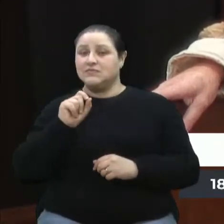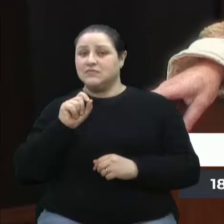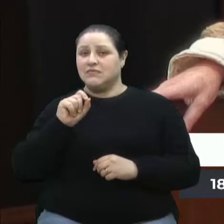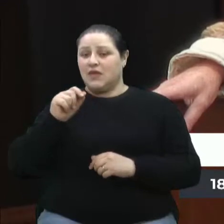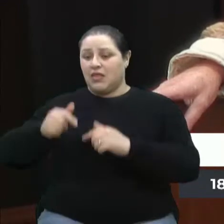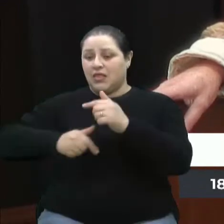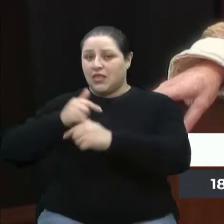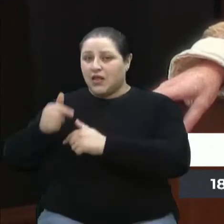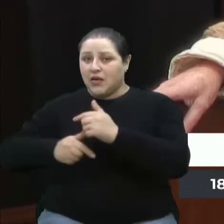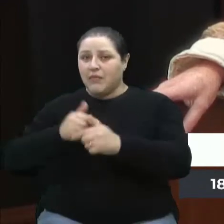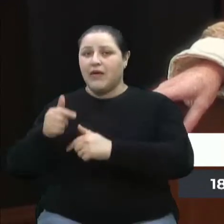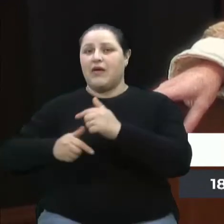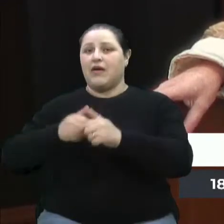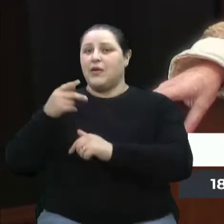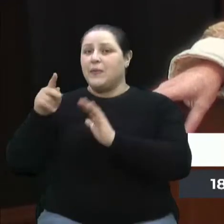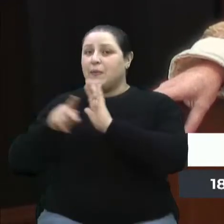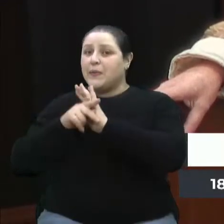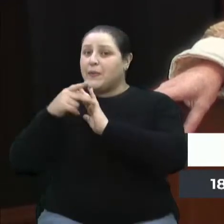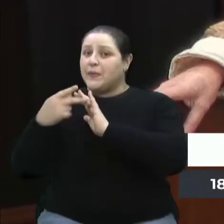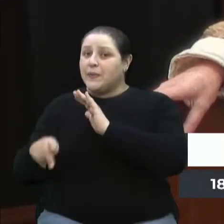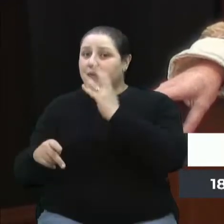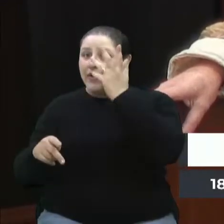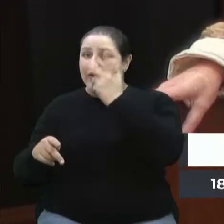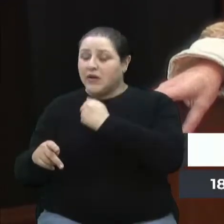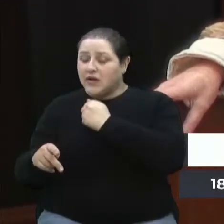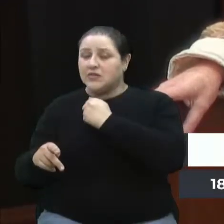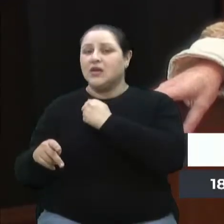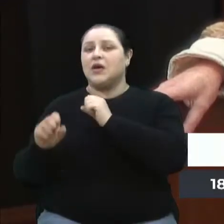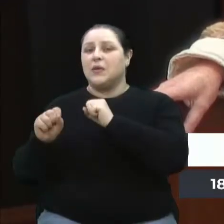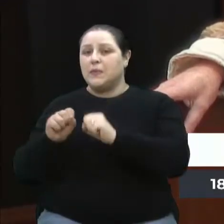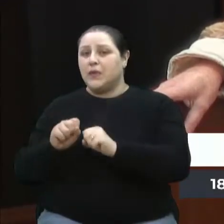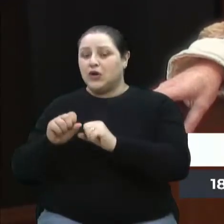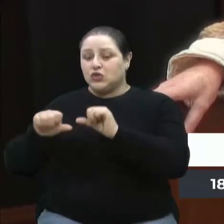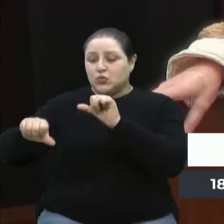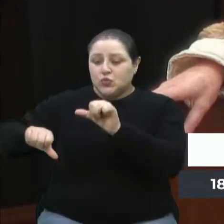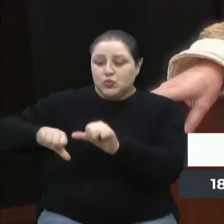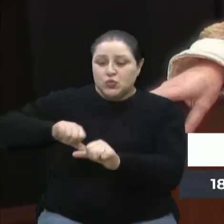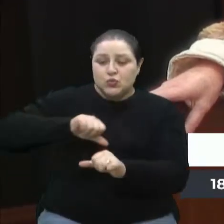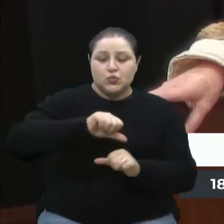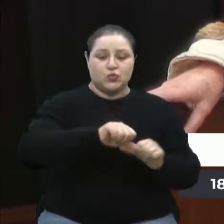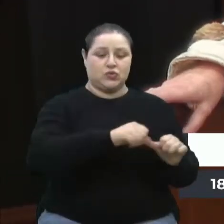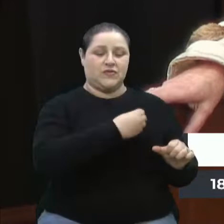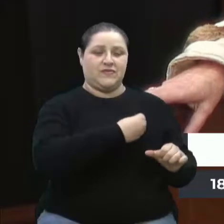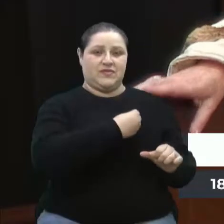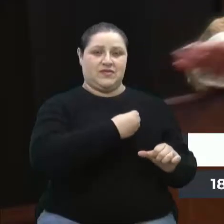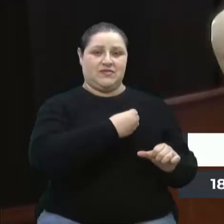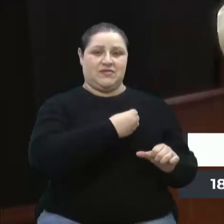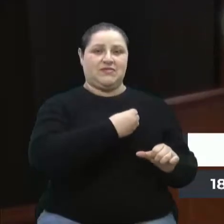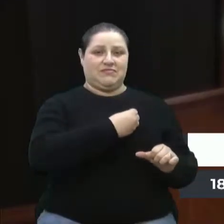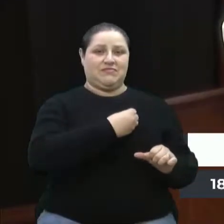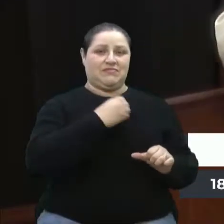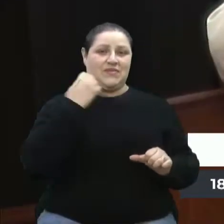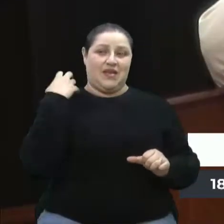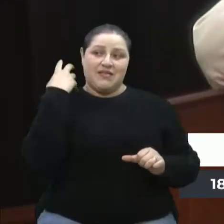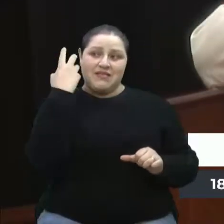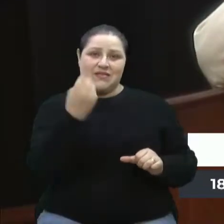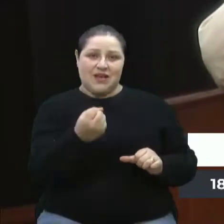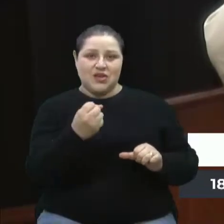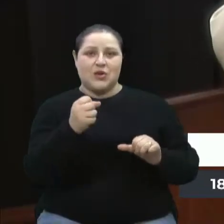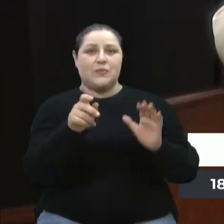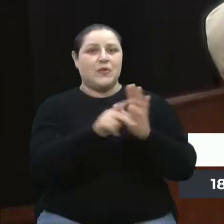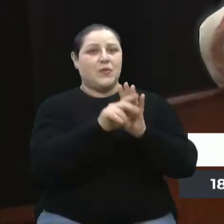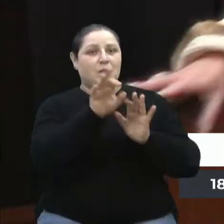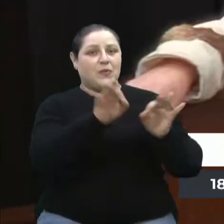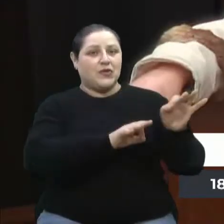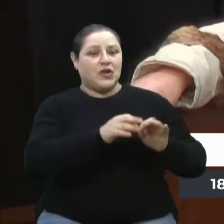infantil pode ser resgatado pelo projeto Jovem Aprendiz. A lei da